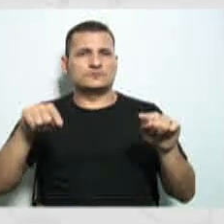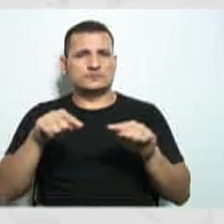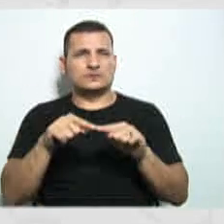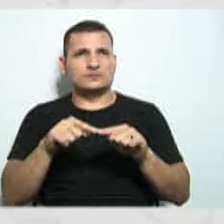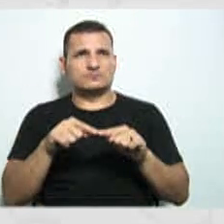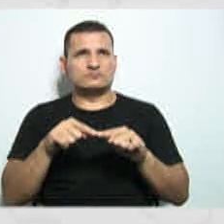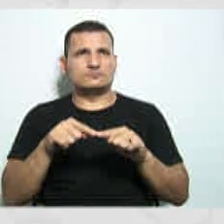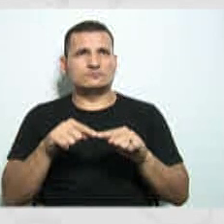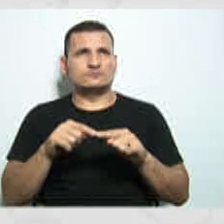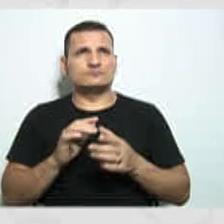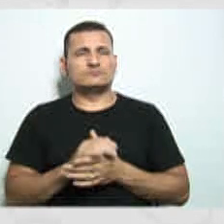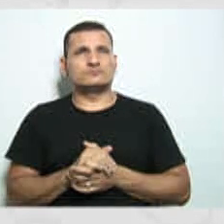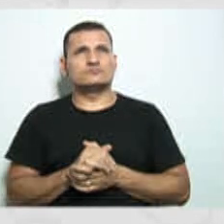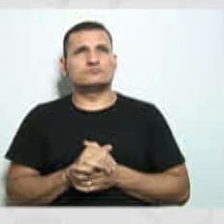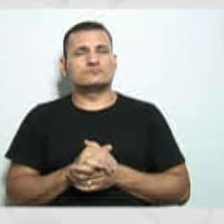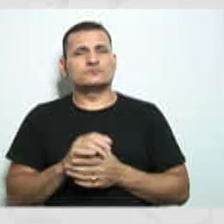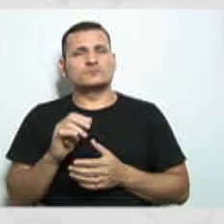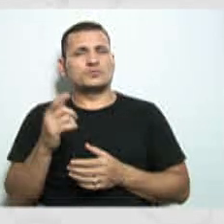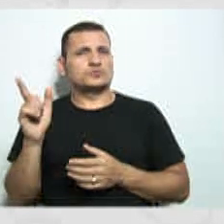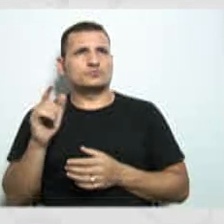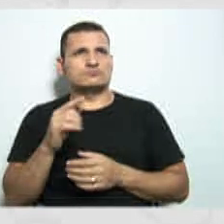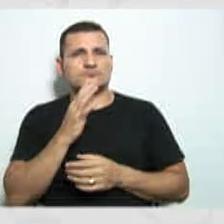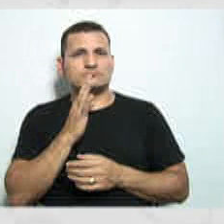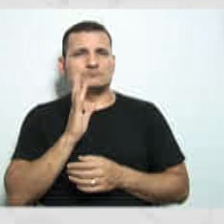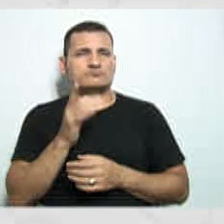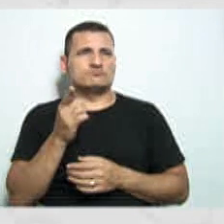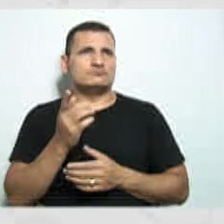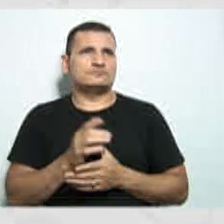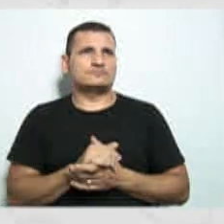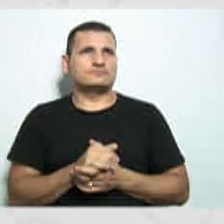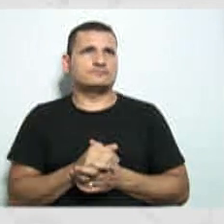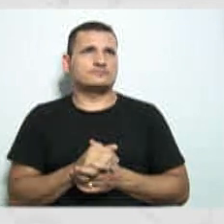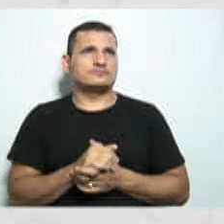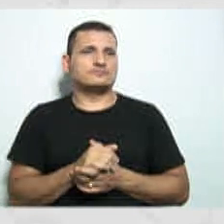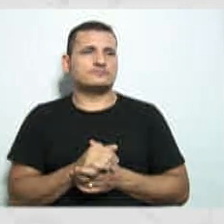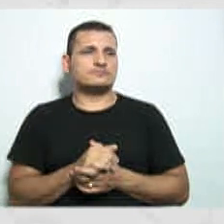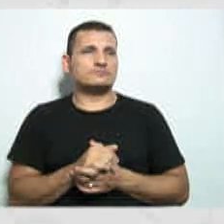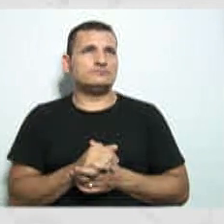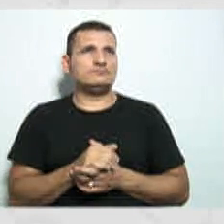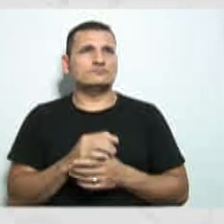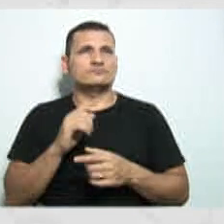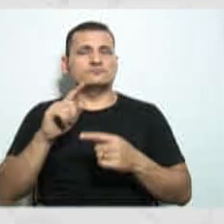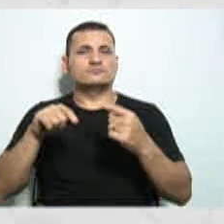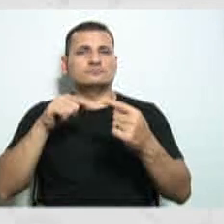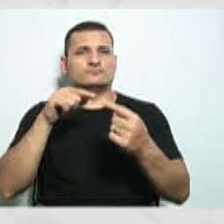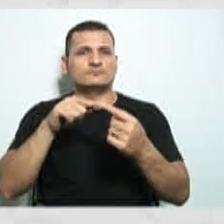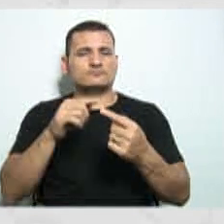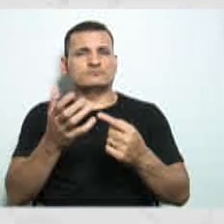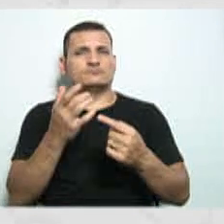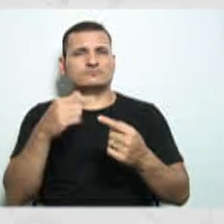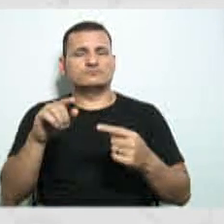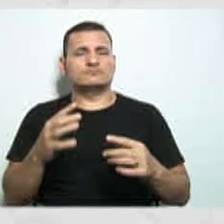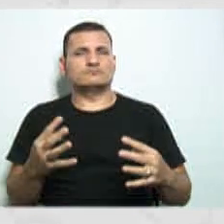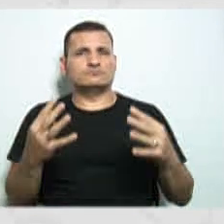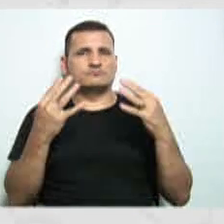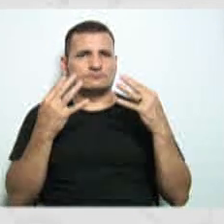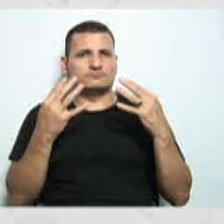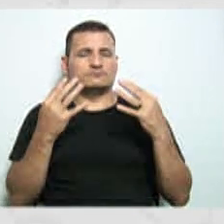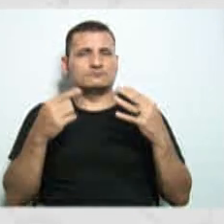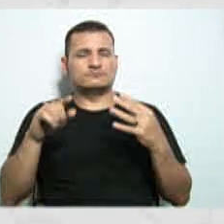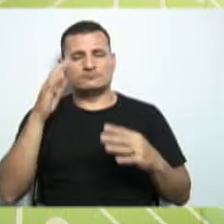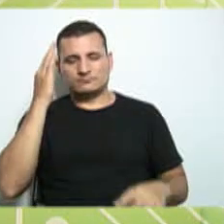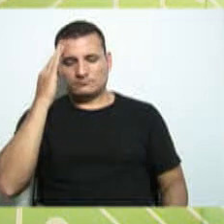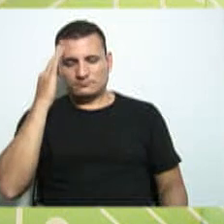outros que você já conheceu aí. Antes de falar dos objetivos, eu quero que você volte aqui, que você vai